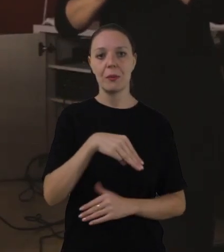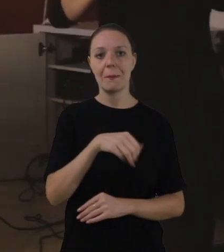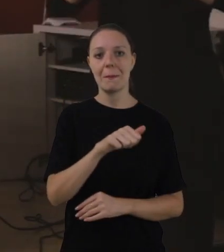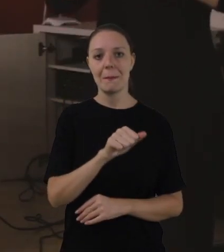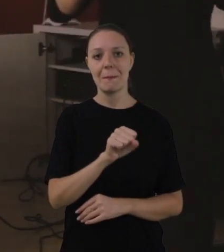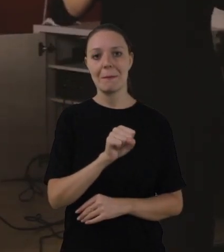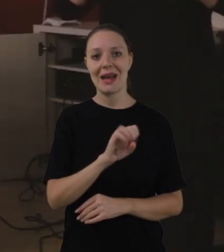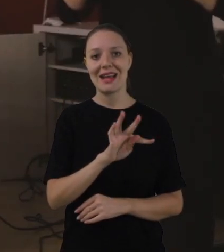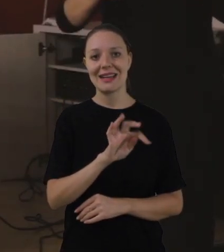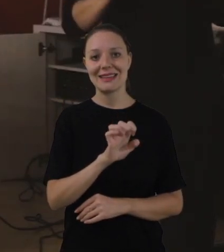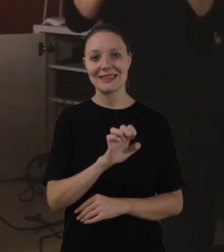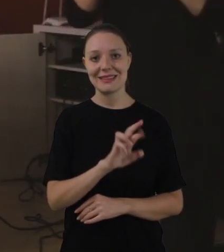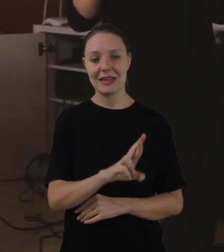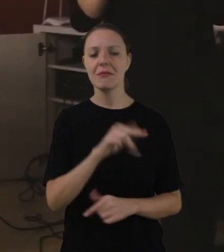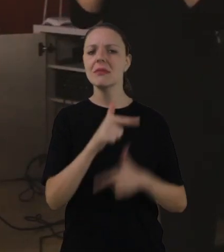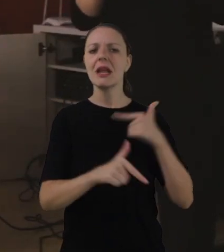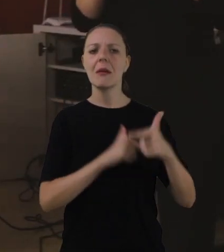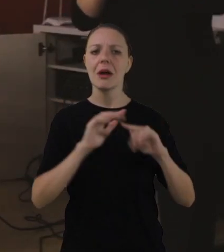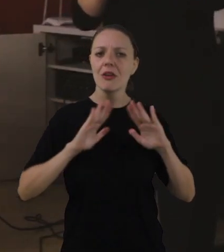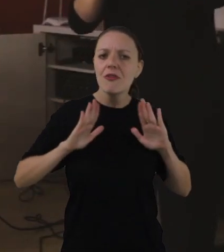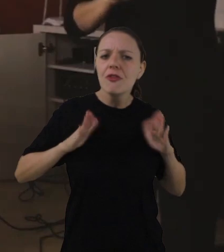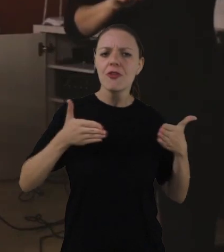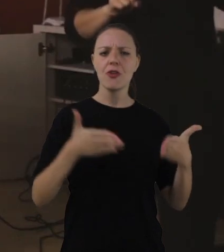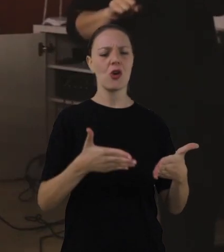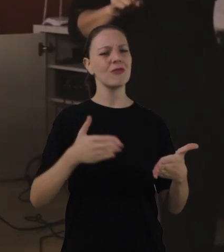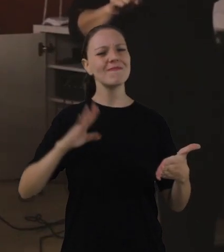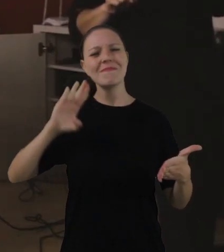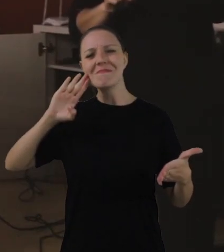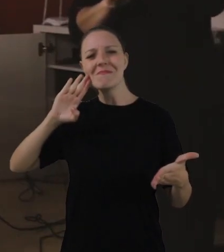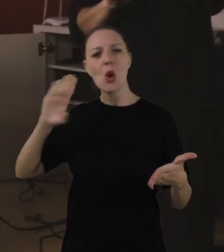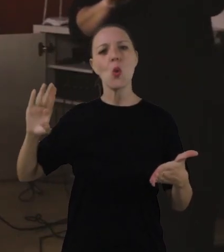atuando muito na questão da área de